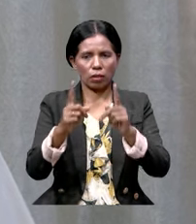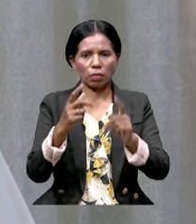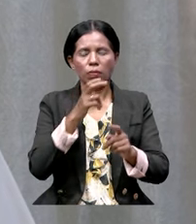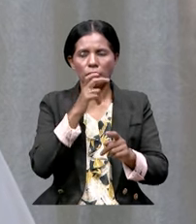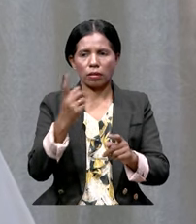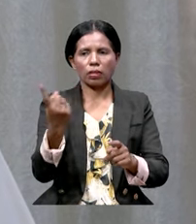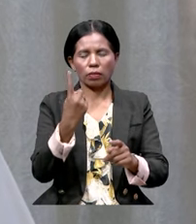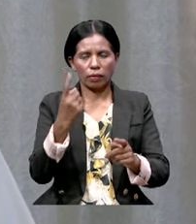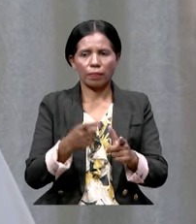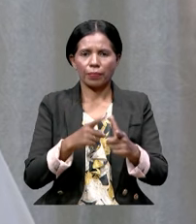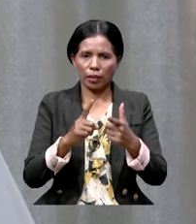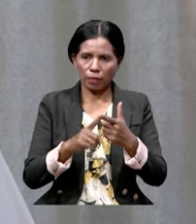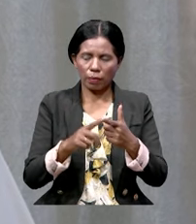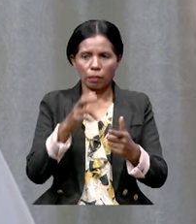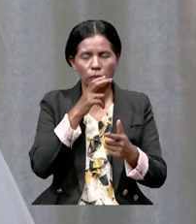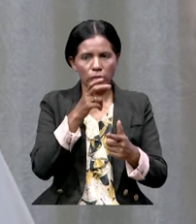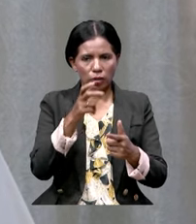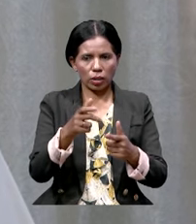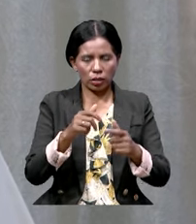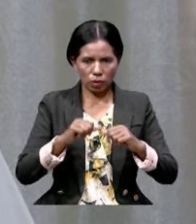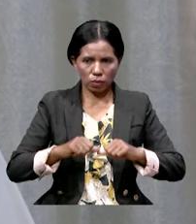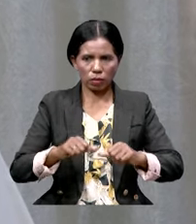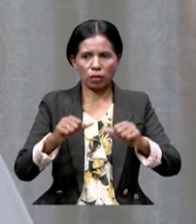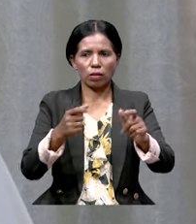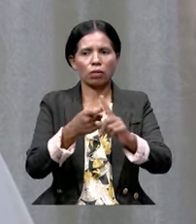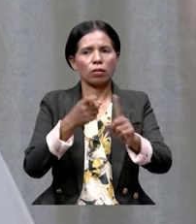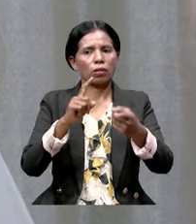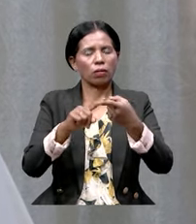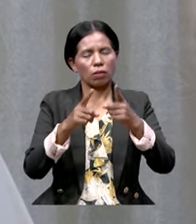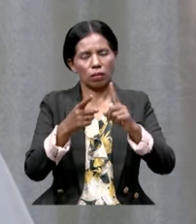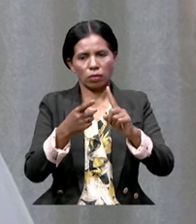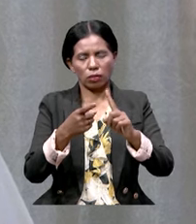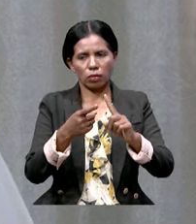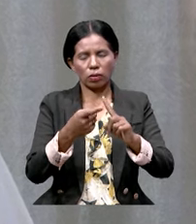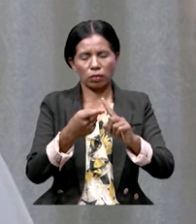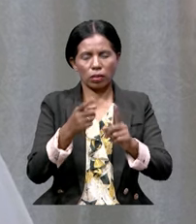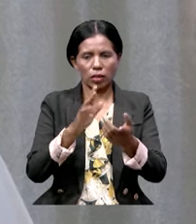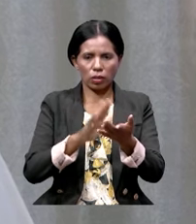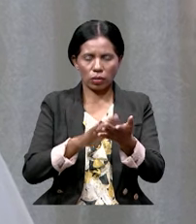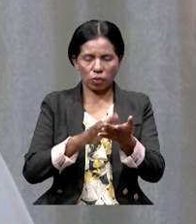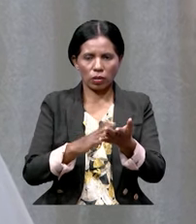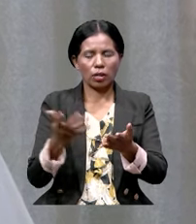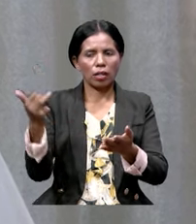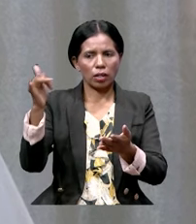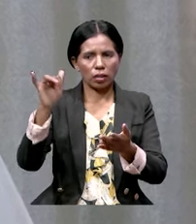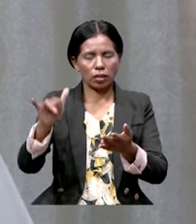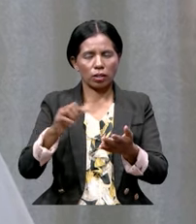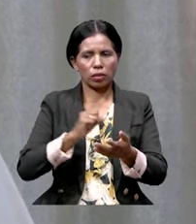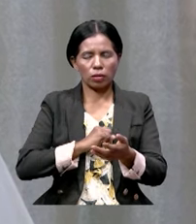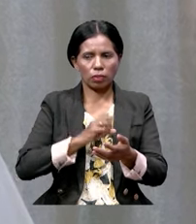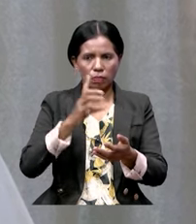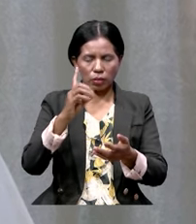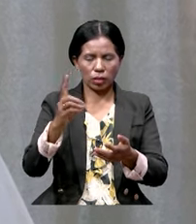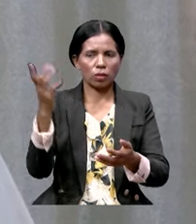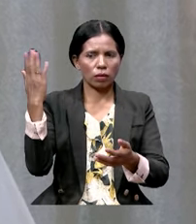já, e português, né, lá, o seu colégio cira, mas o colégio cira, ele liu o colégio Soibada, na minha antiga